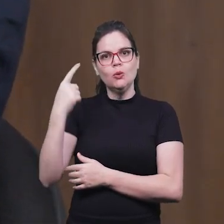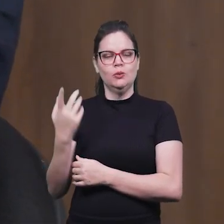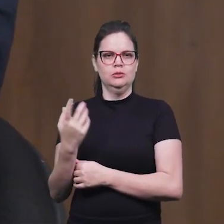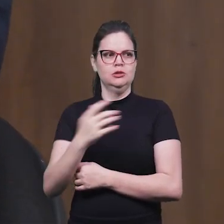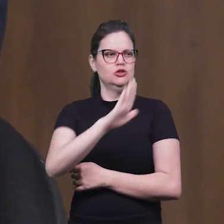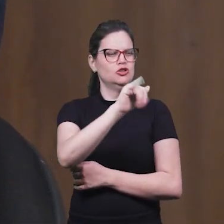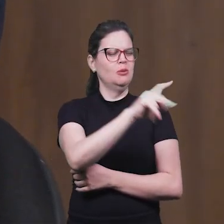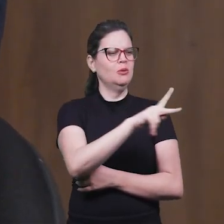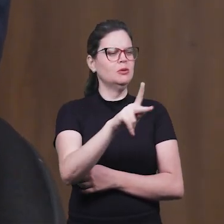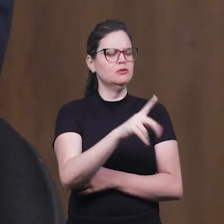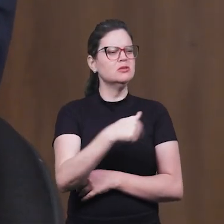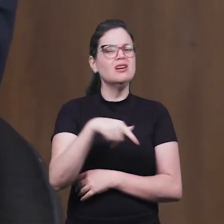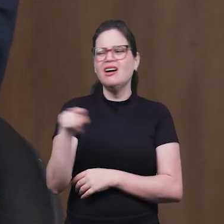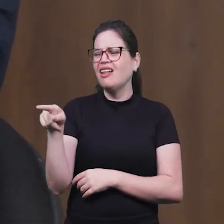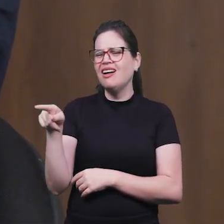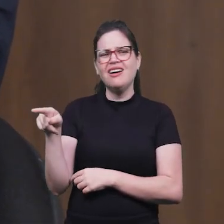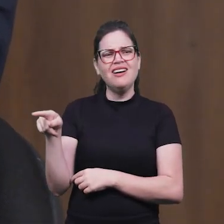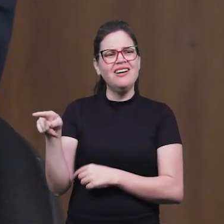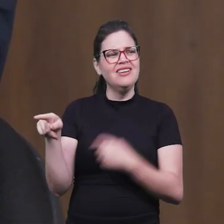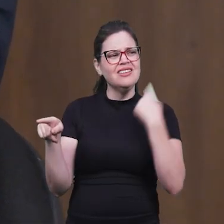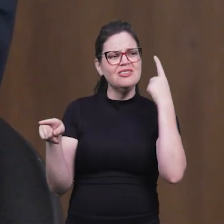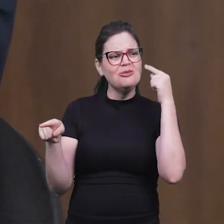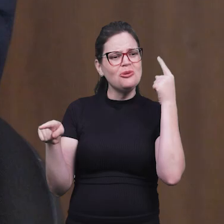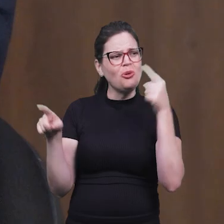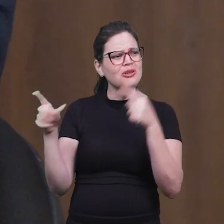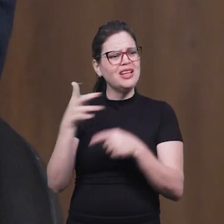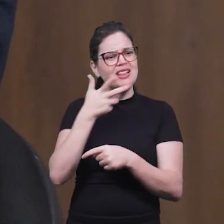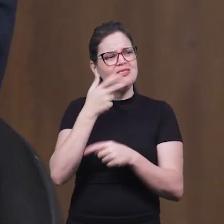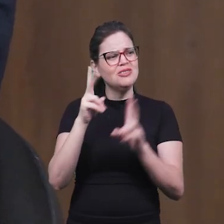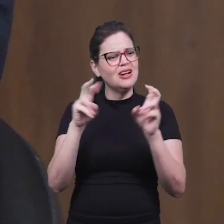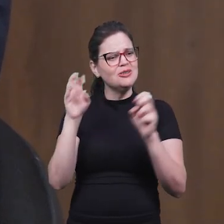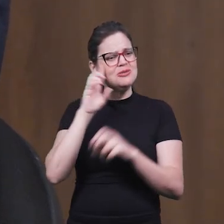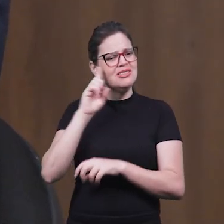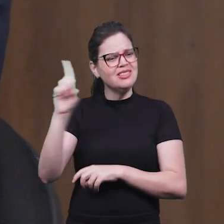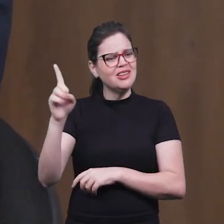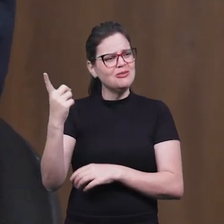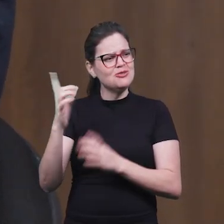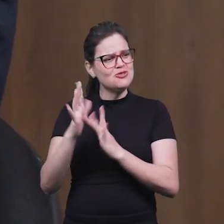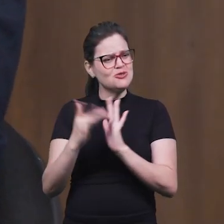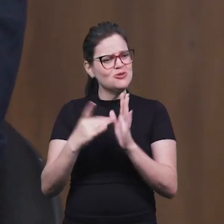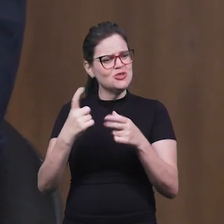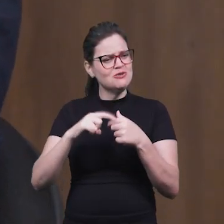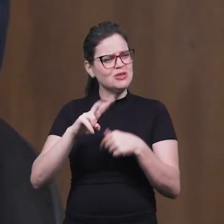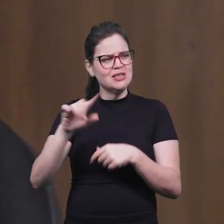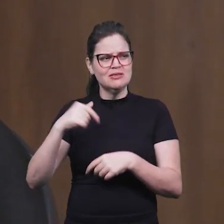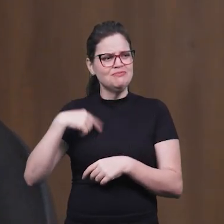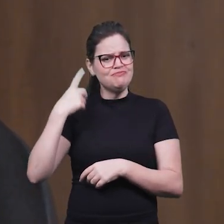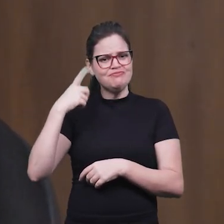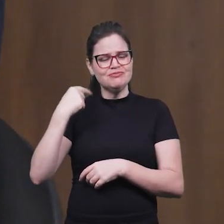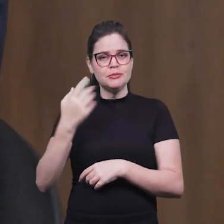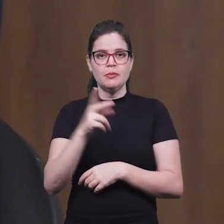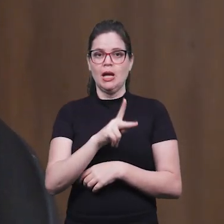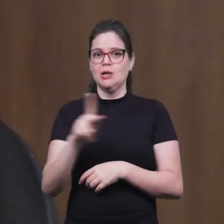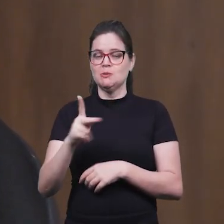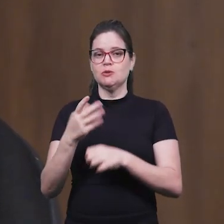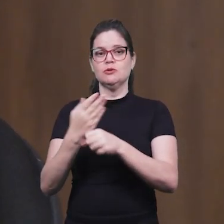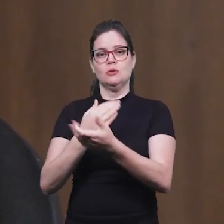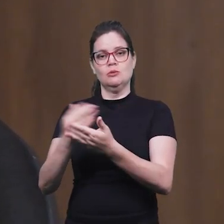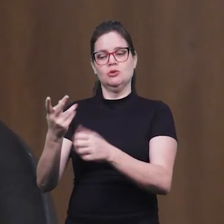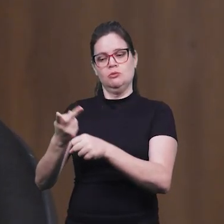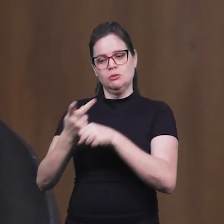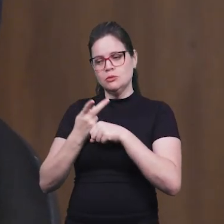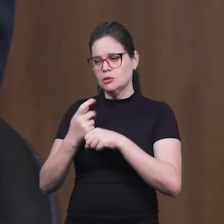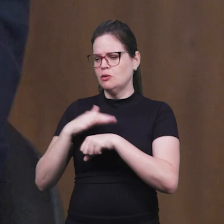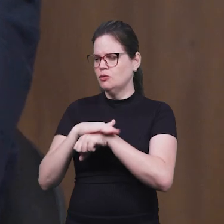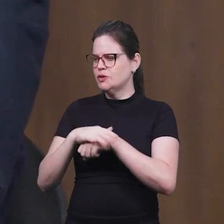surtado. Ele está falando de Deus, que Jesus vai voltar e tal. E os professores começaram a me procurar, perguntando se estava tudo bem e